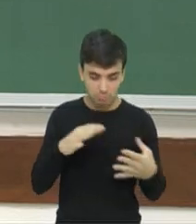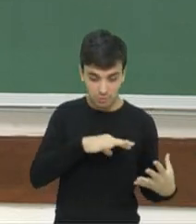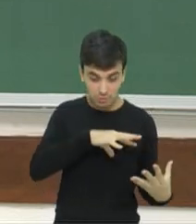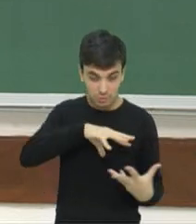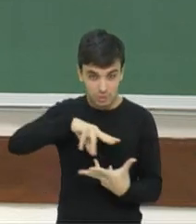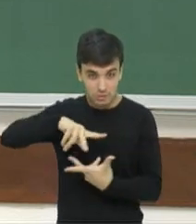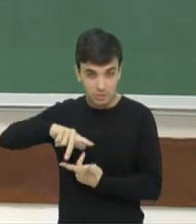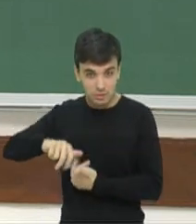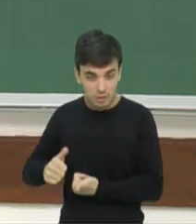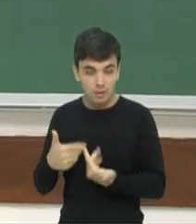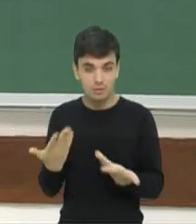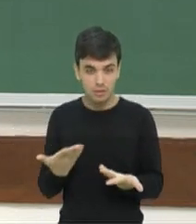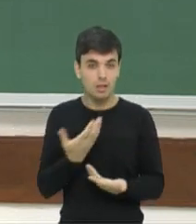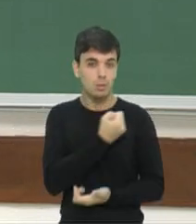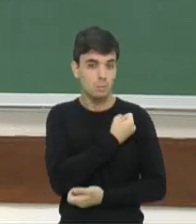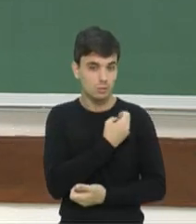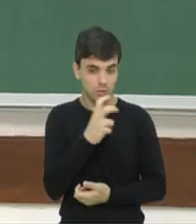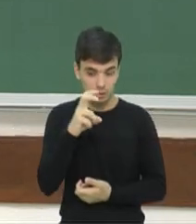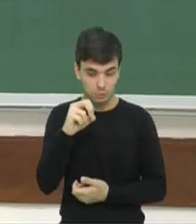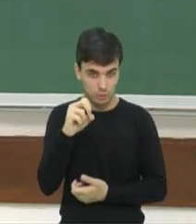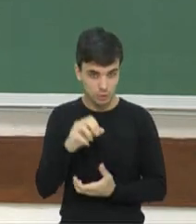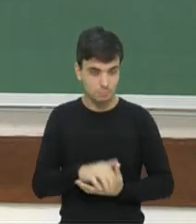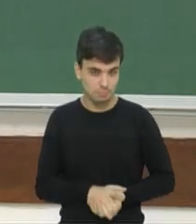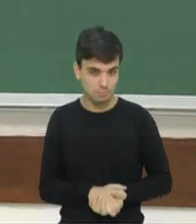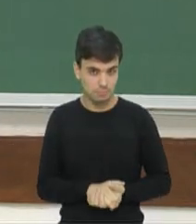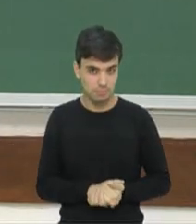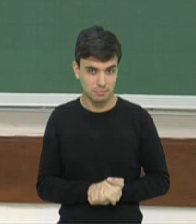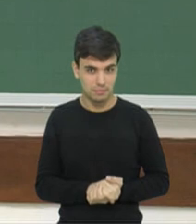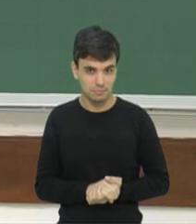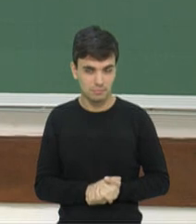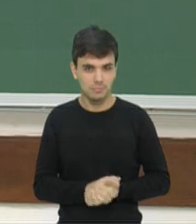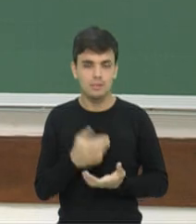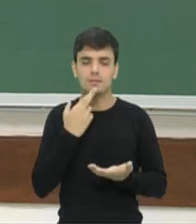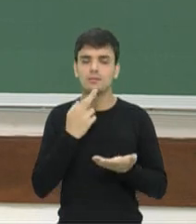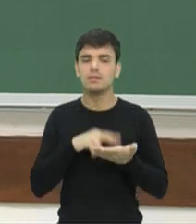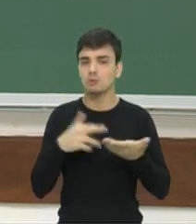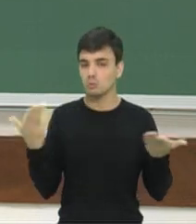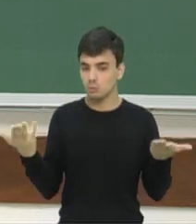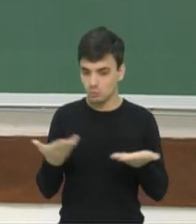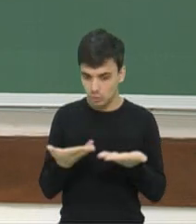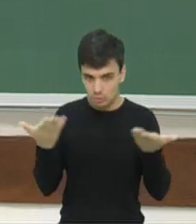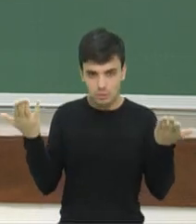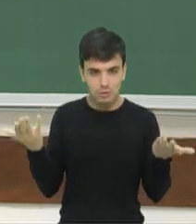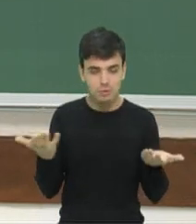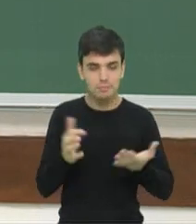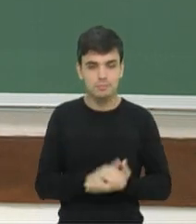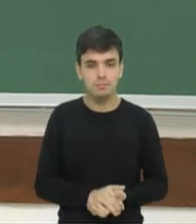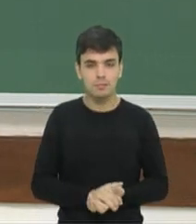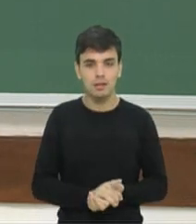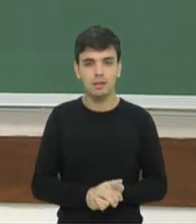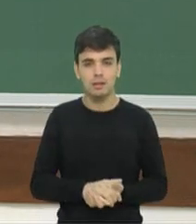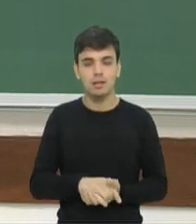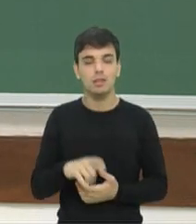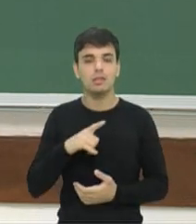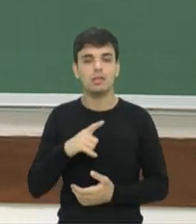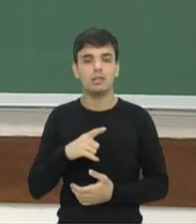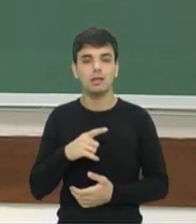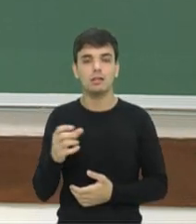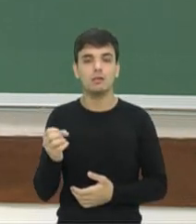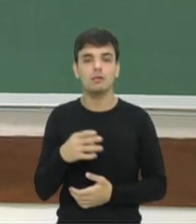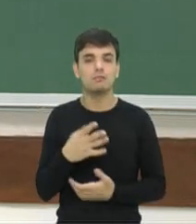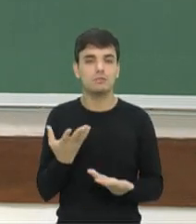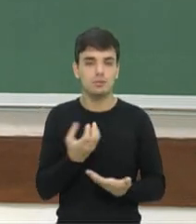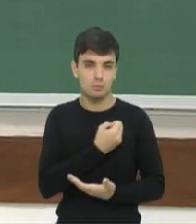a aula online, né? Então, a aula de número 50, estamos realizando ela hoje. Então, aqui temos uma nova modalidade